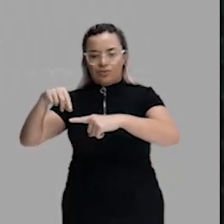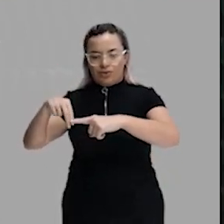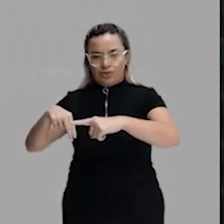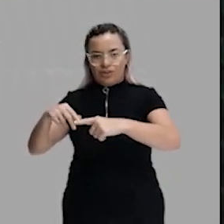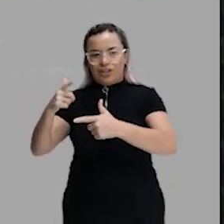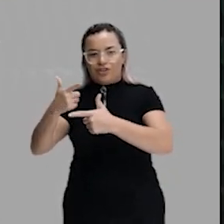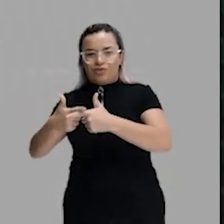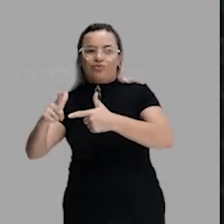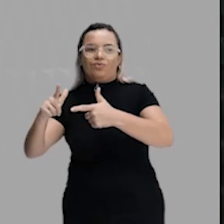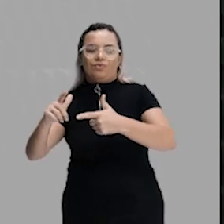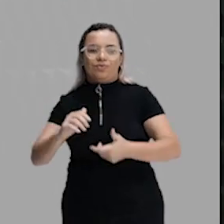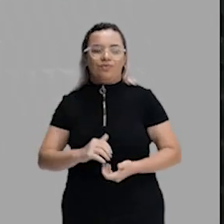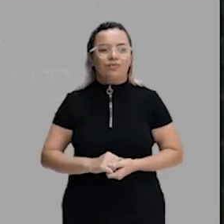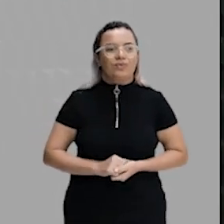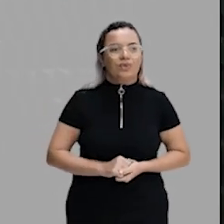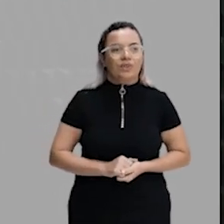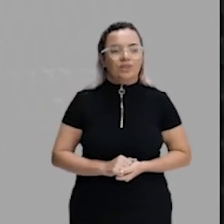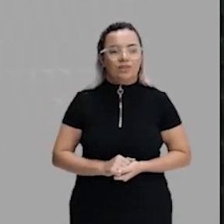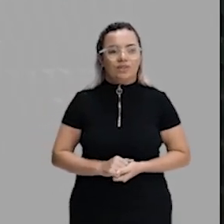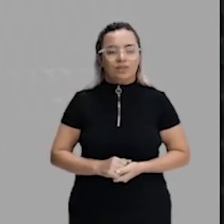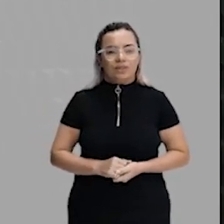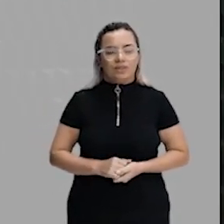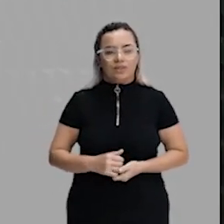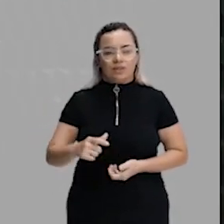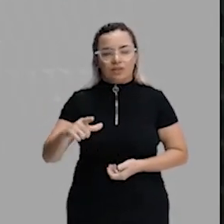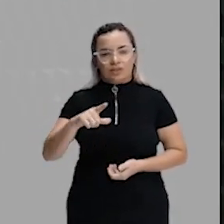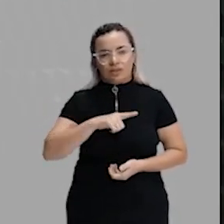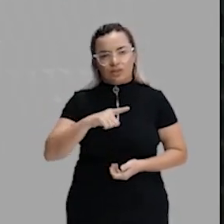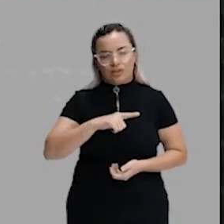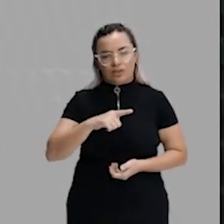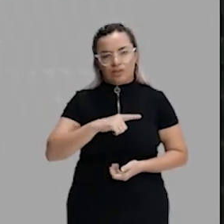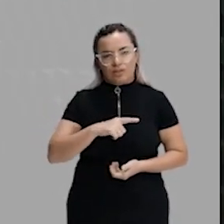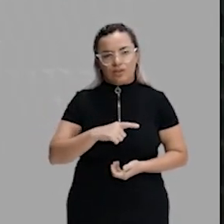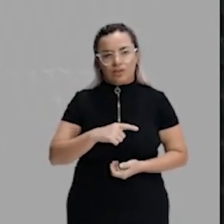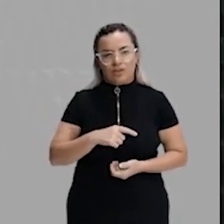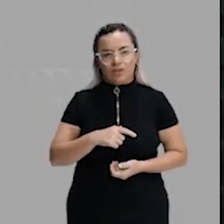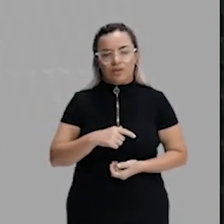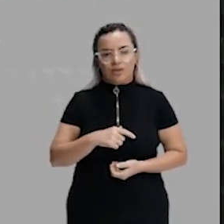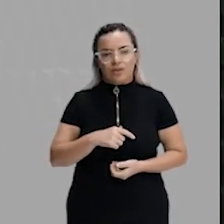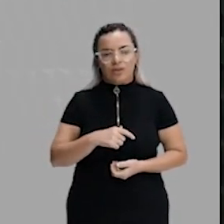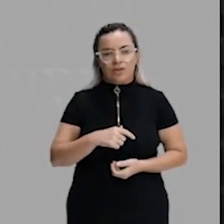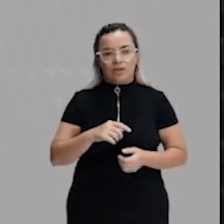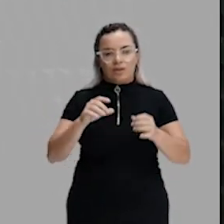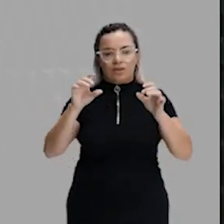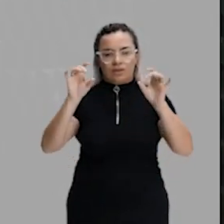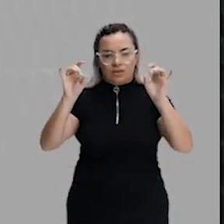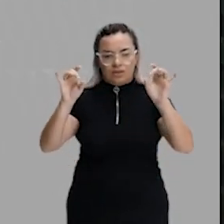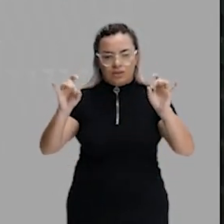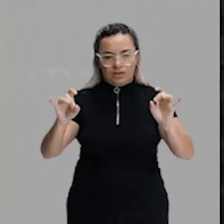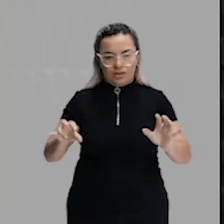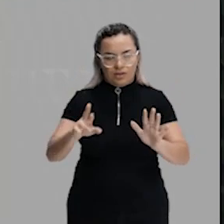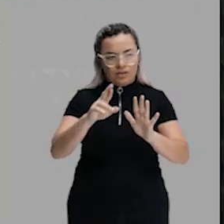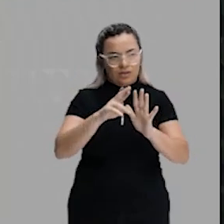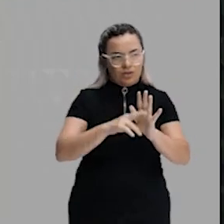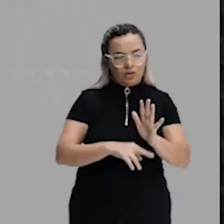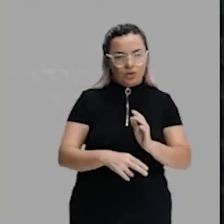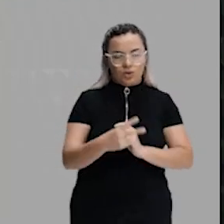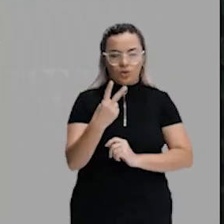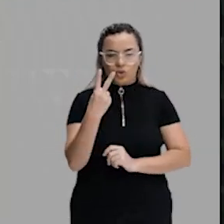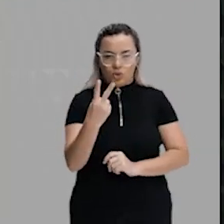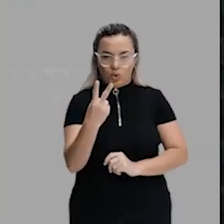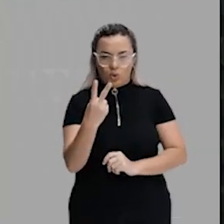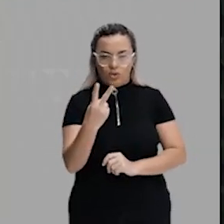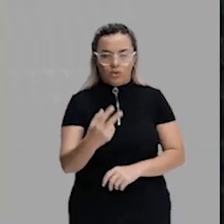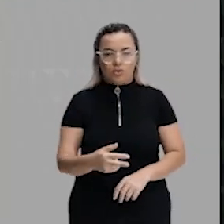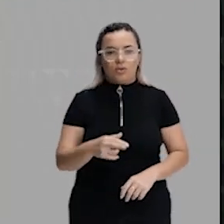quando nós trabalhamos com dois resistores. Deixa eu apagar essa parte aqui do meio. Quando nós trabalhamos com dois resistores,